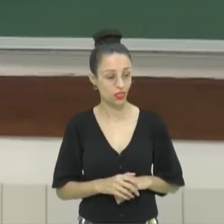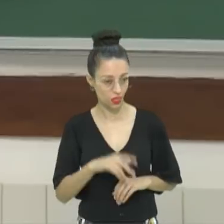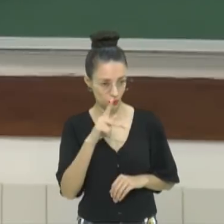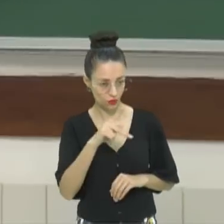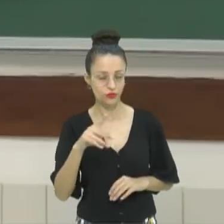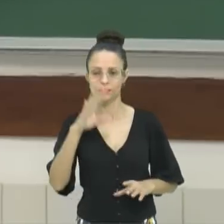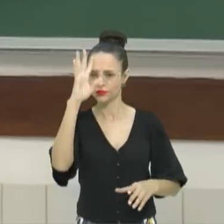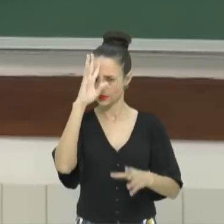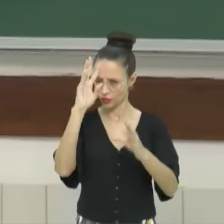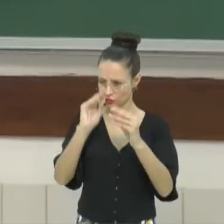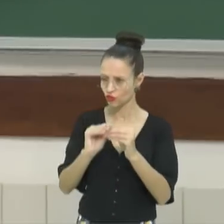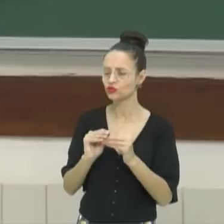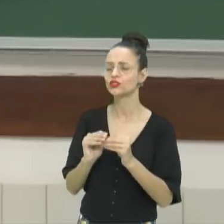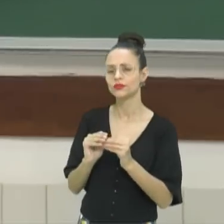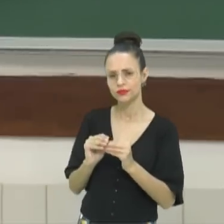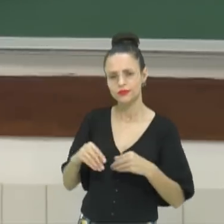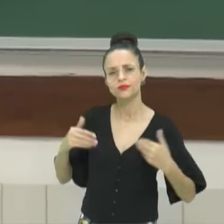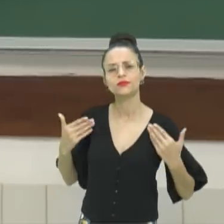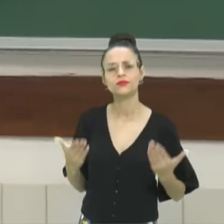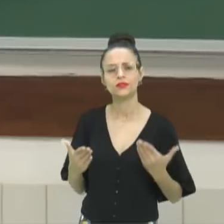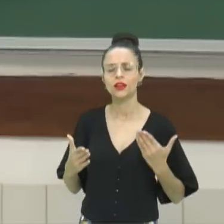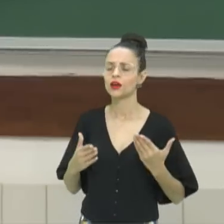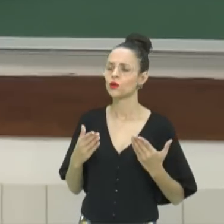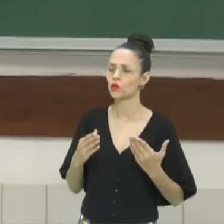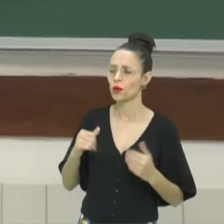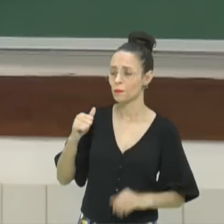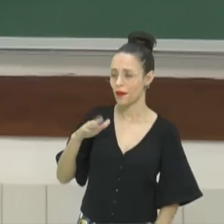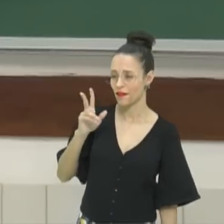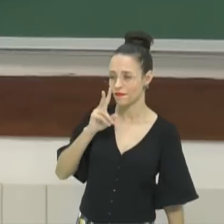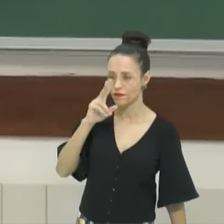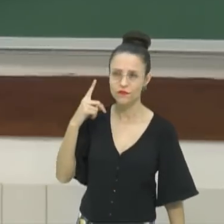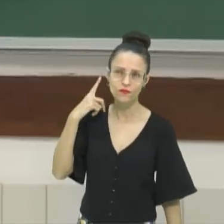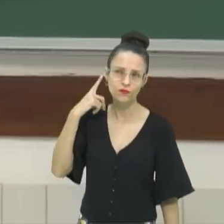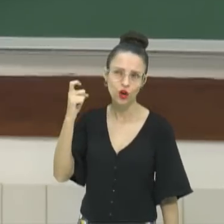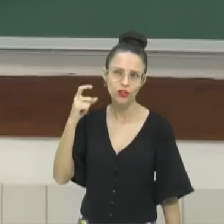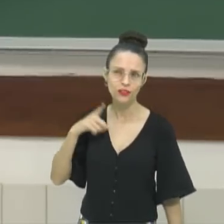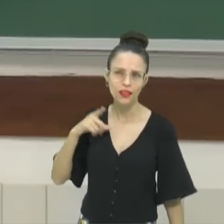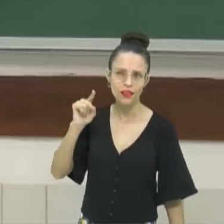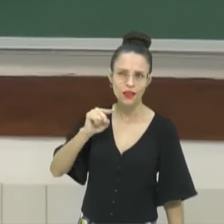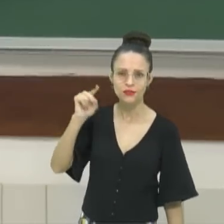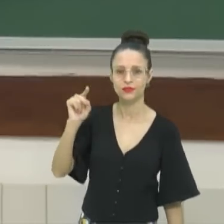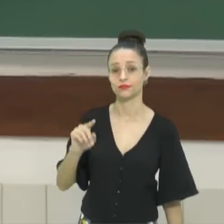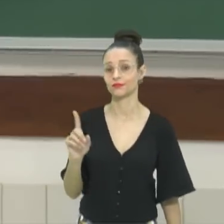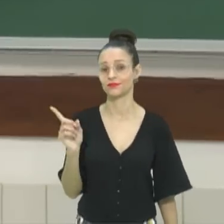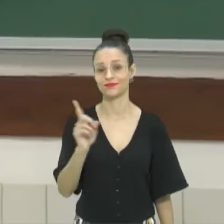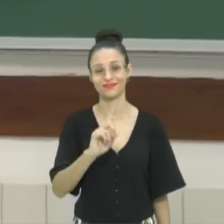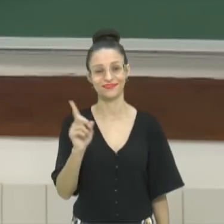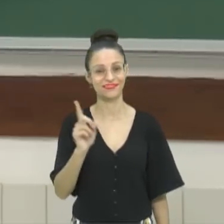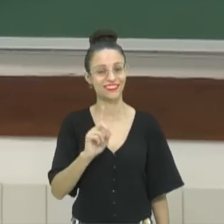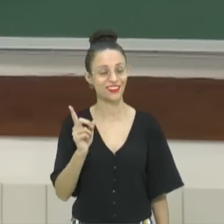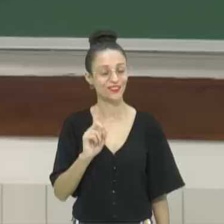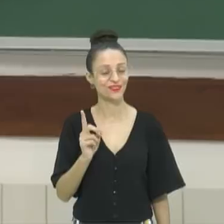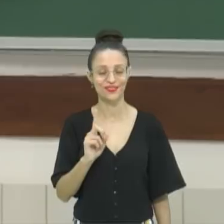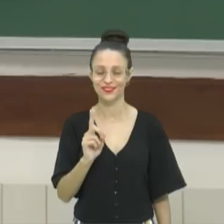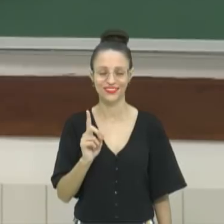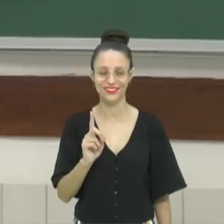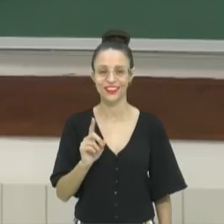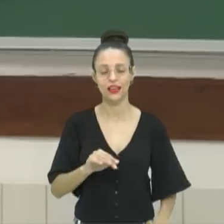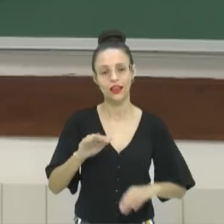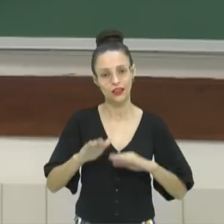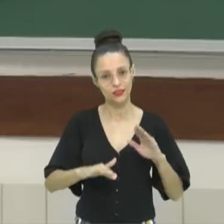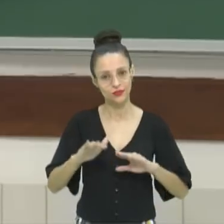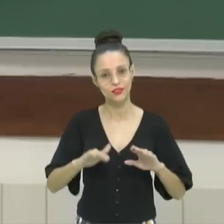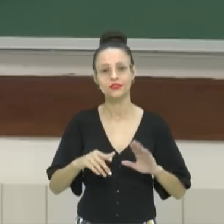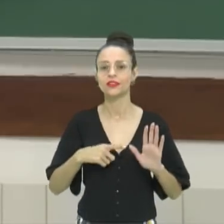professora, entendi. Então, quando é mais forte, tem acento? Não, não é bem assim, porque nós temos